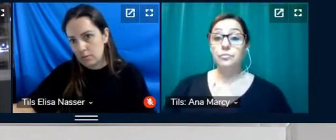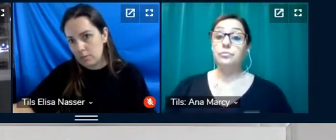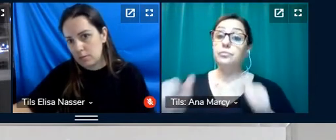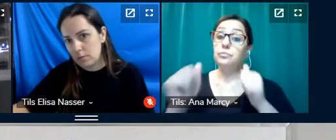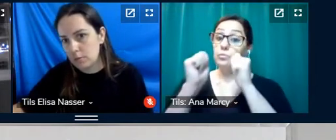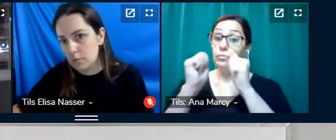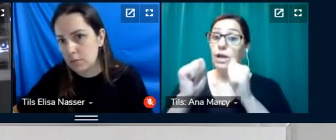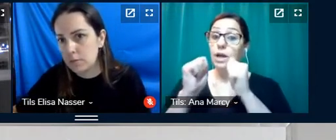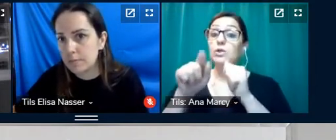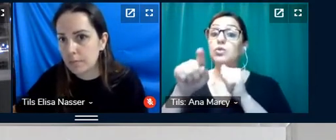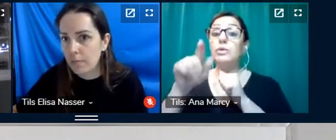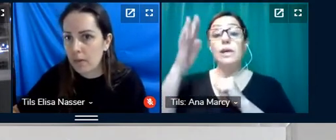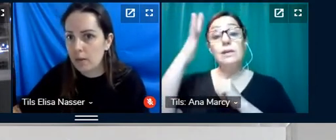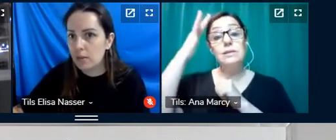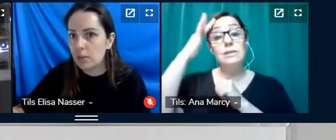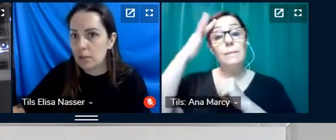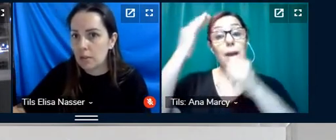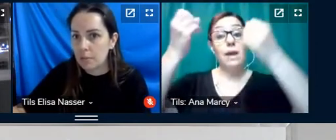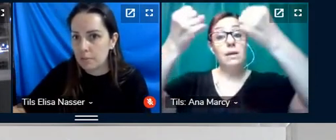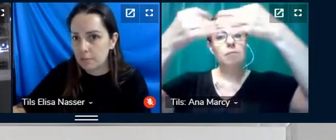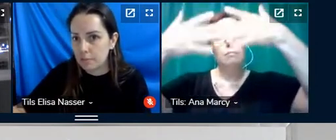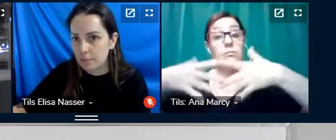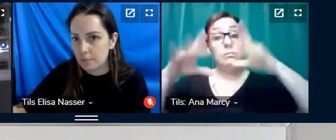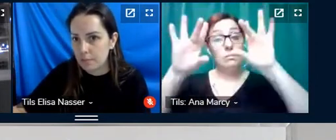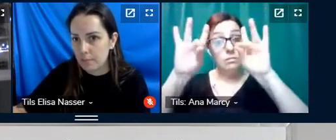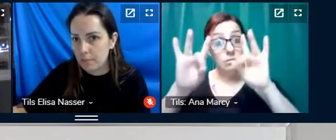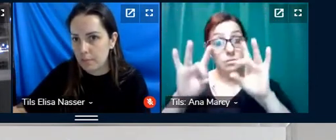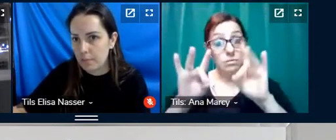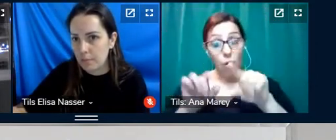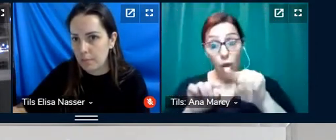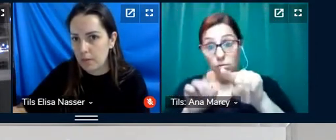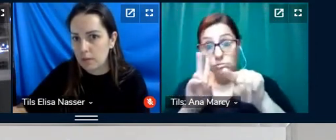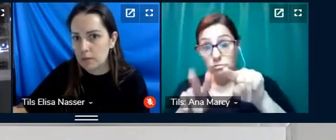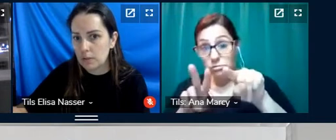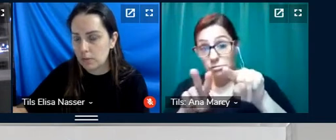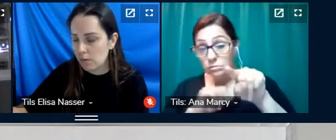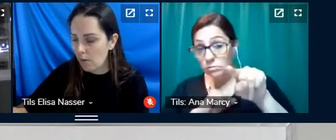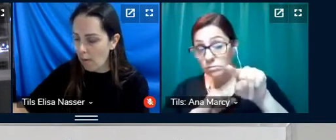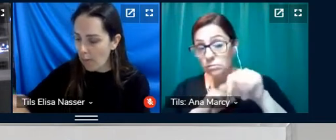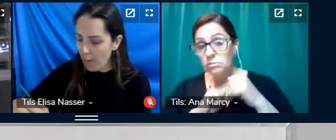Tem que achar as forças decompostas, né? Tem que achar isso aqui, ó. Nós vamos achar.